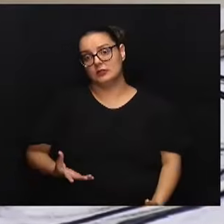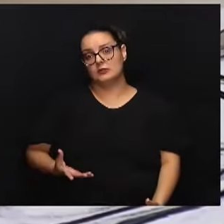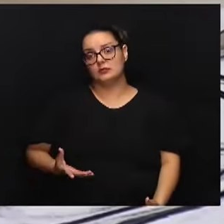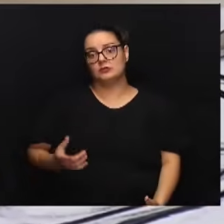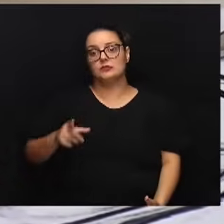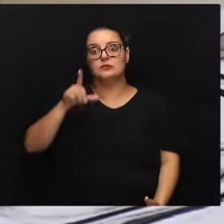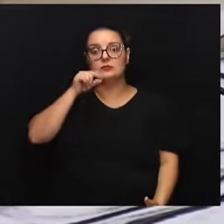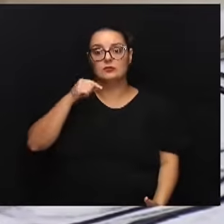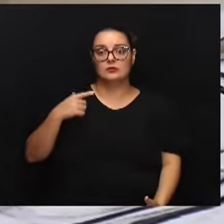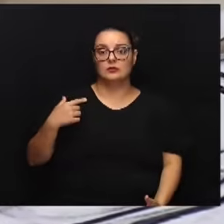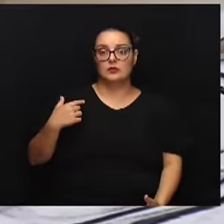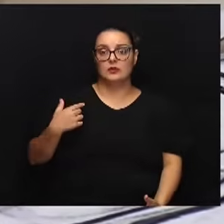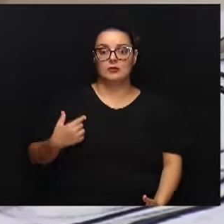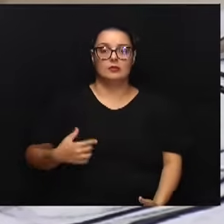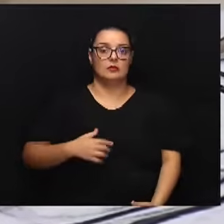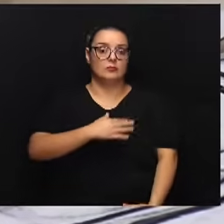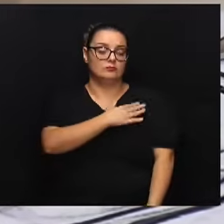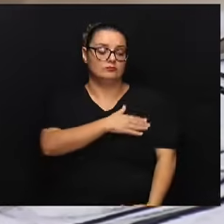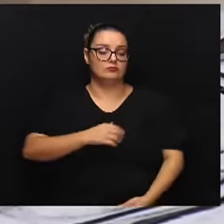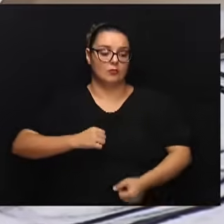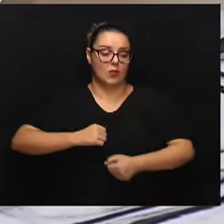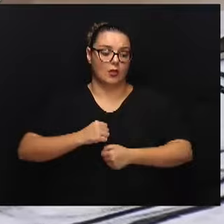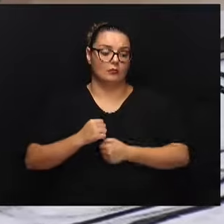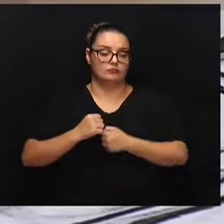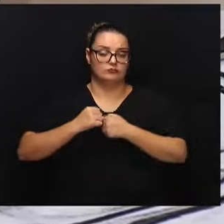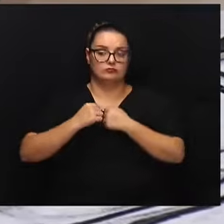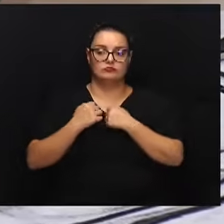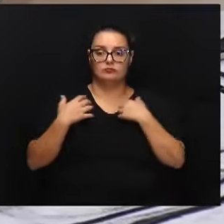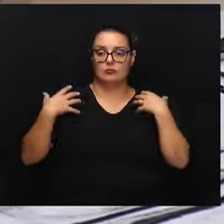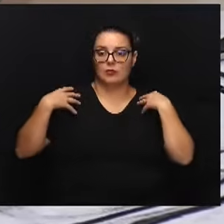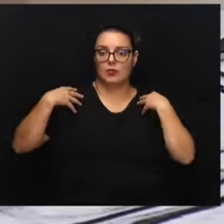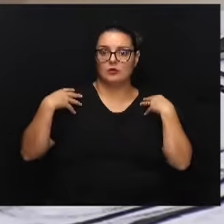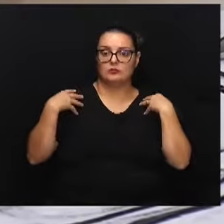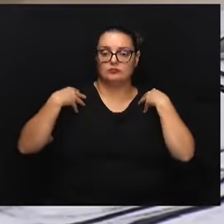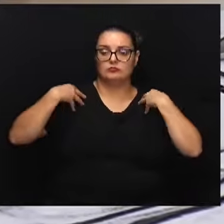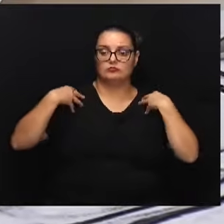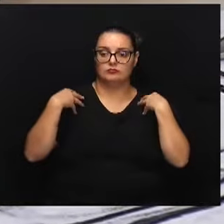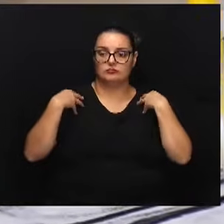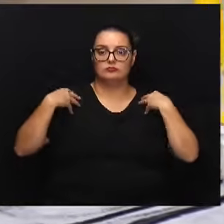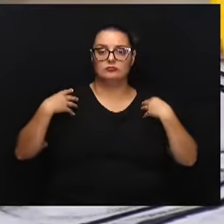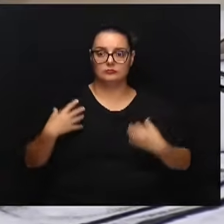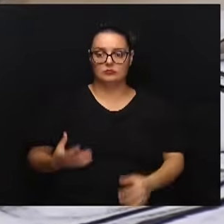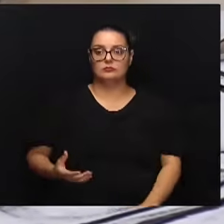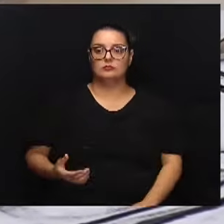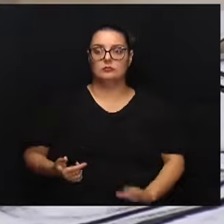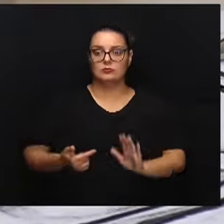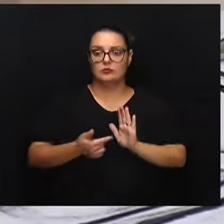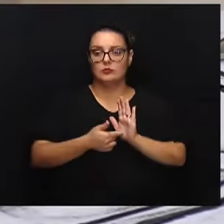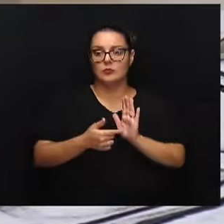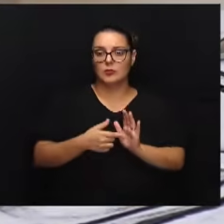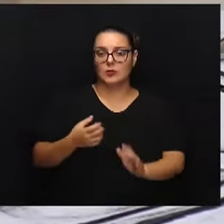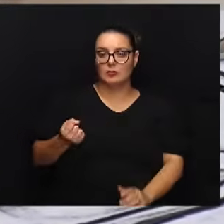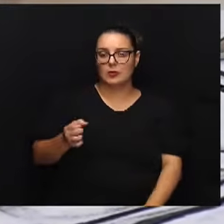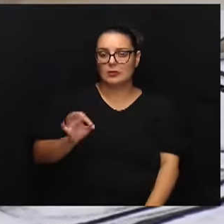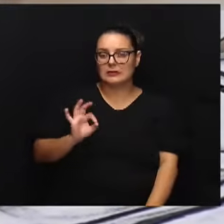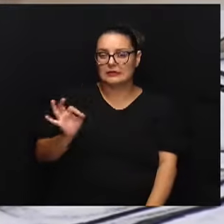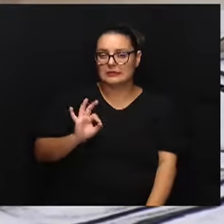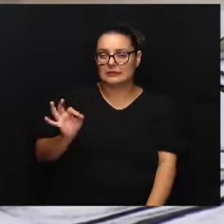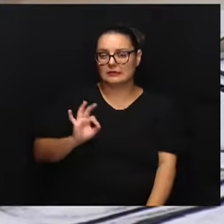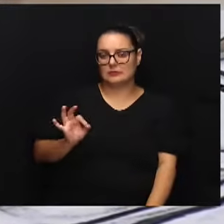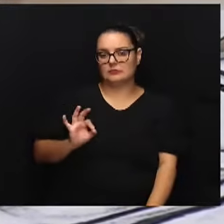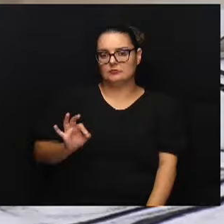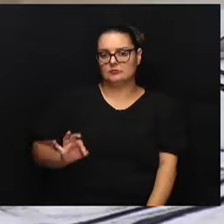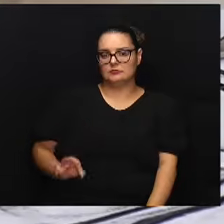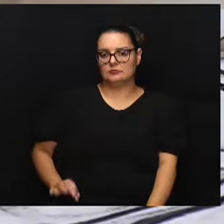mostrar a asa, entendeu? Ah, vou passar um pouquinho de branco, um branco quase nada assim, aqui